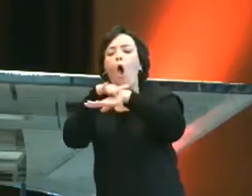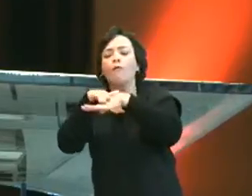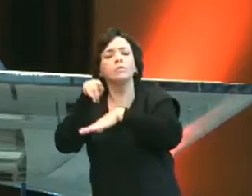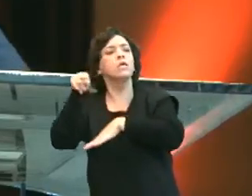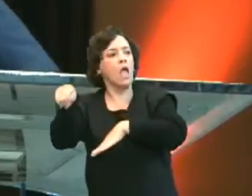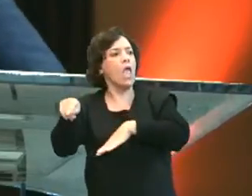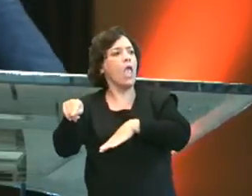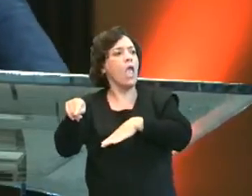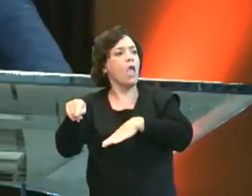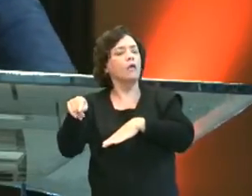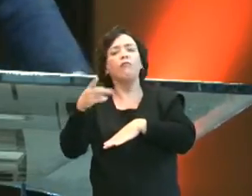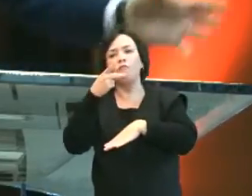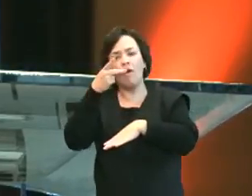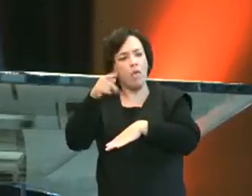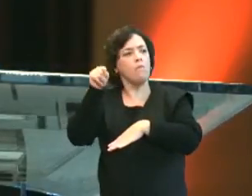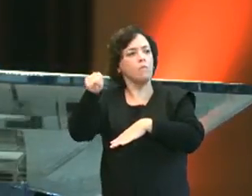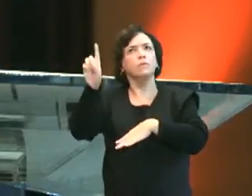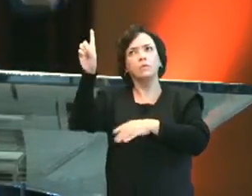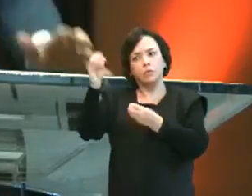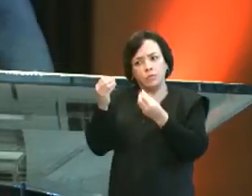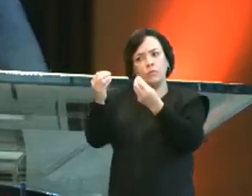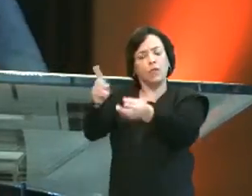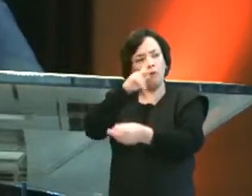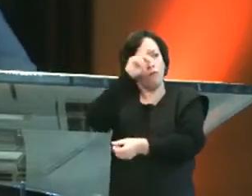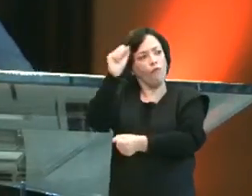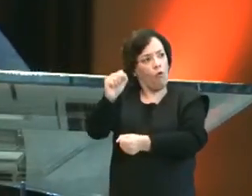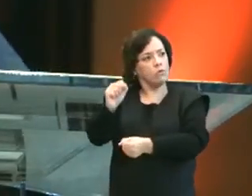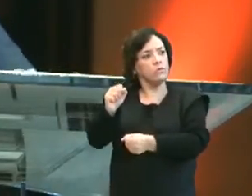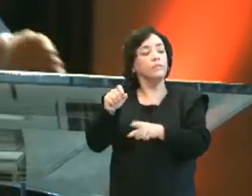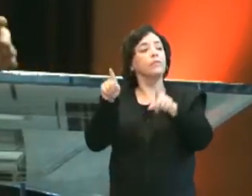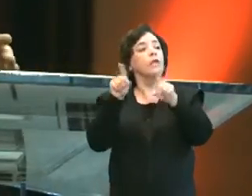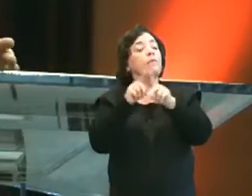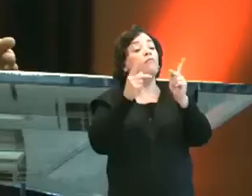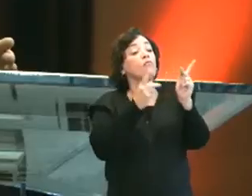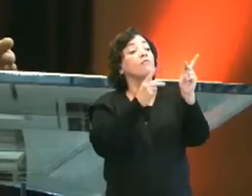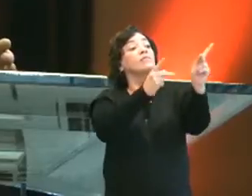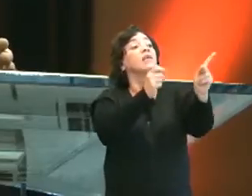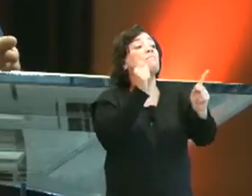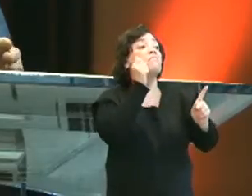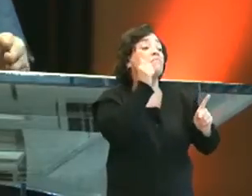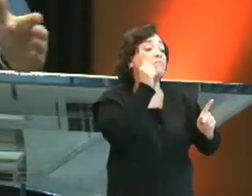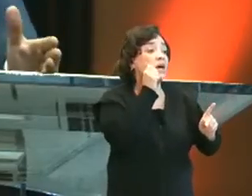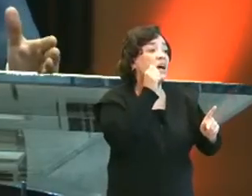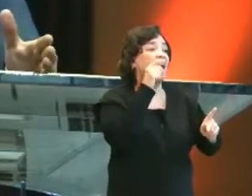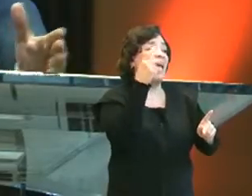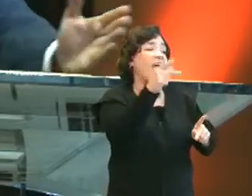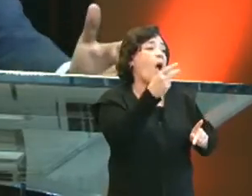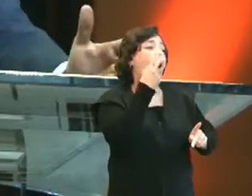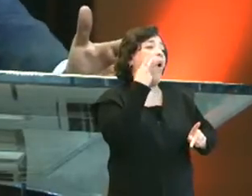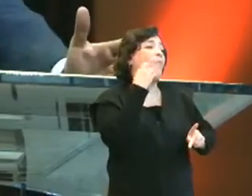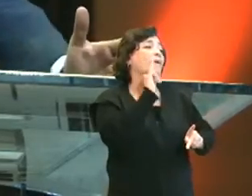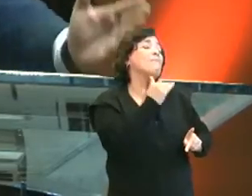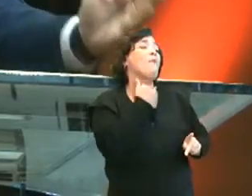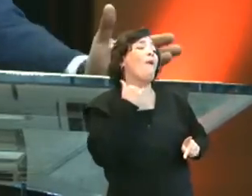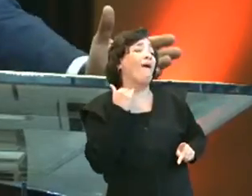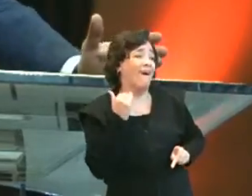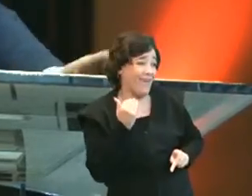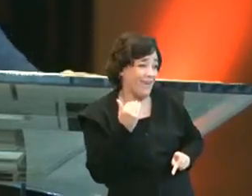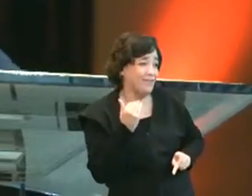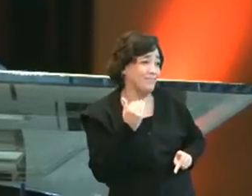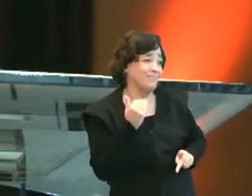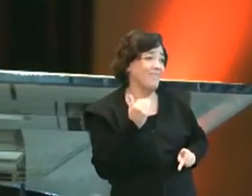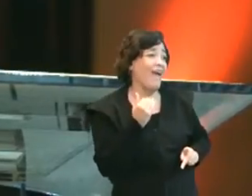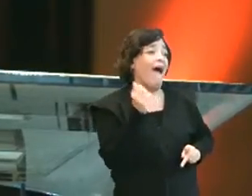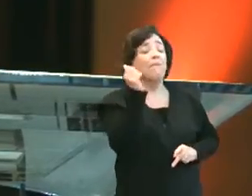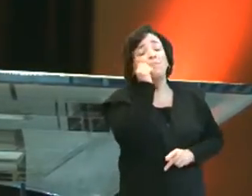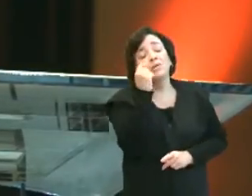uma mãe, o marido foi embora, agora ela tem que fazer o papel de pai e de mãe e ainda sustentar